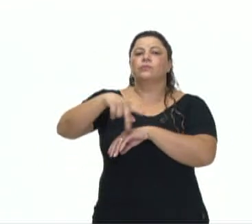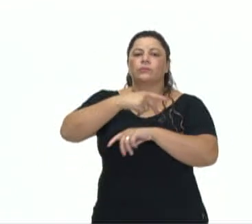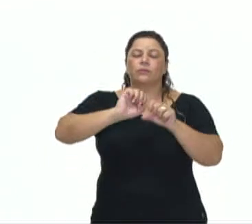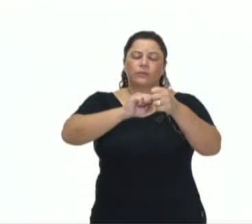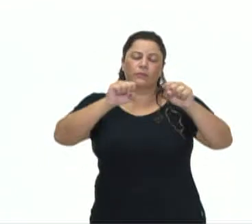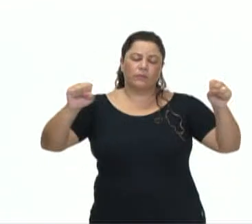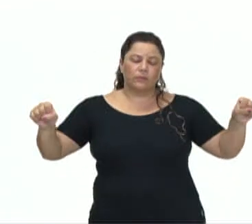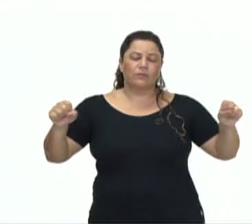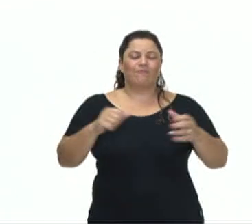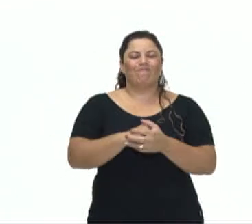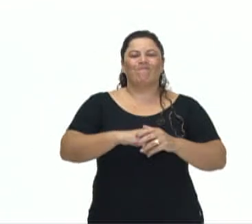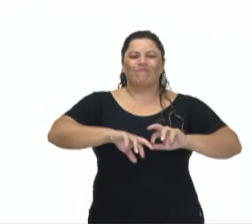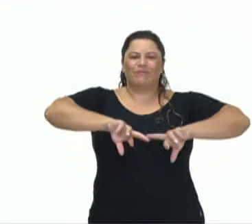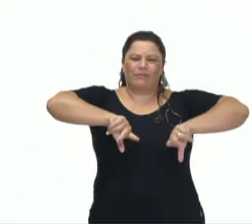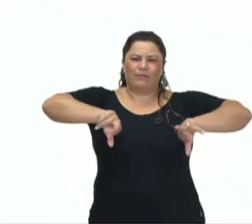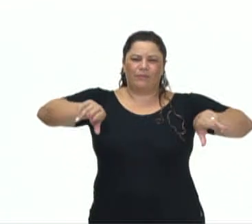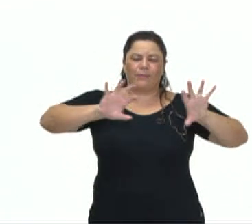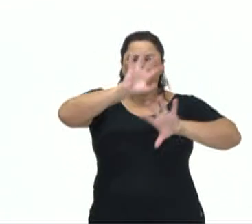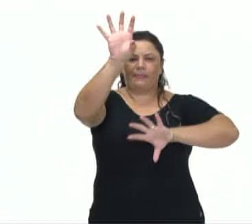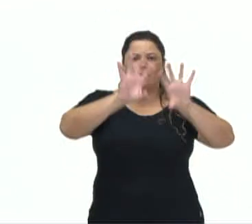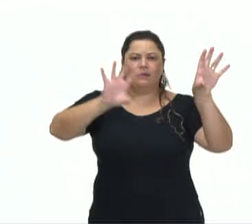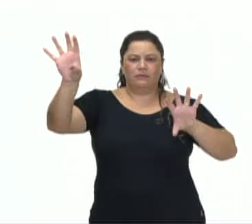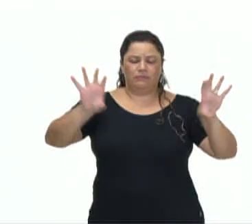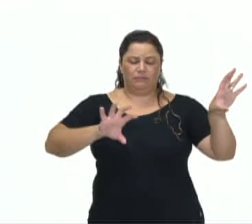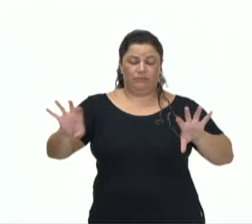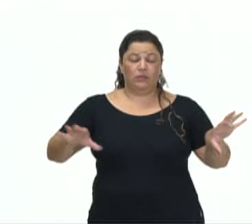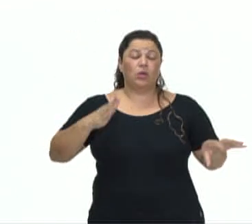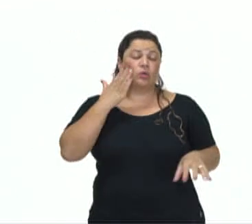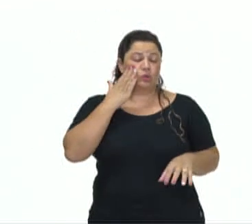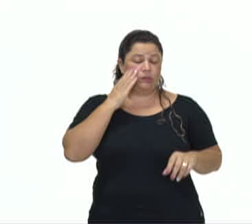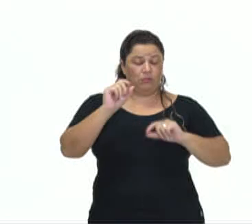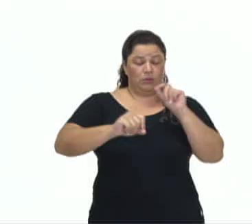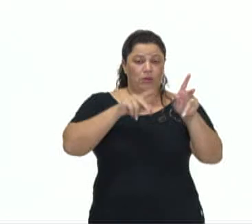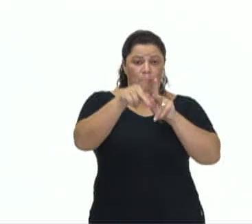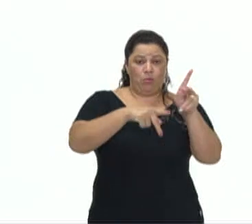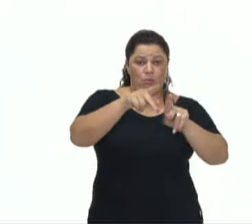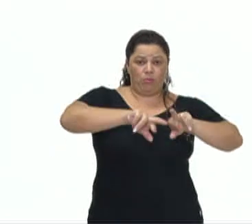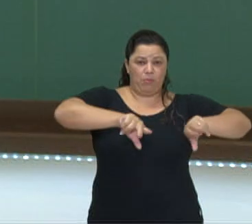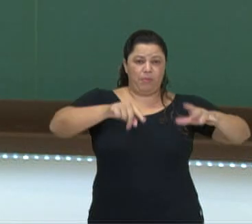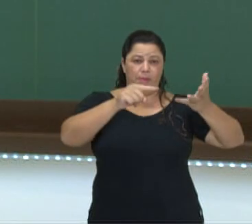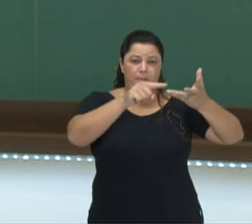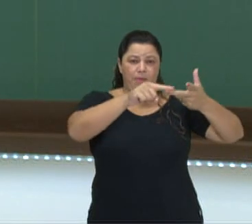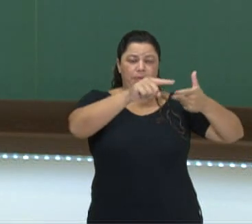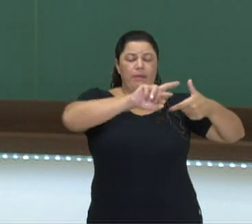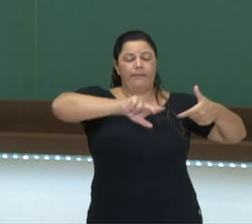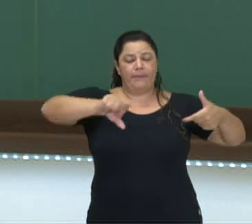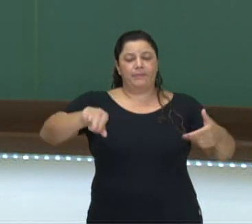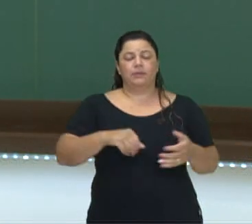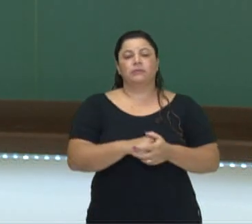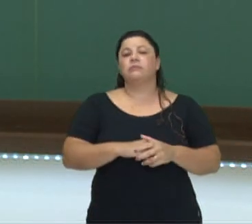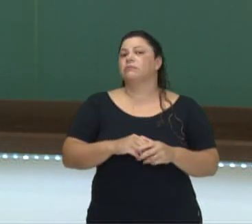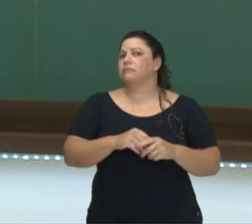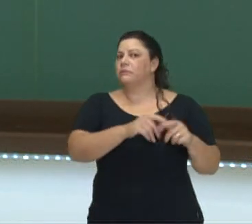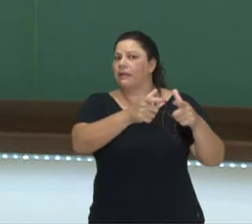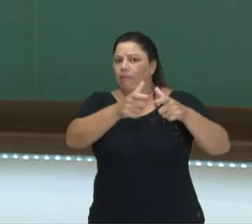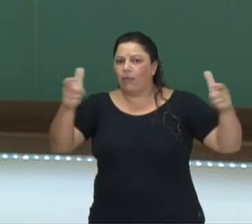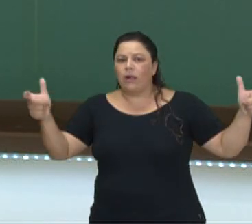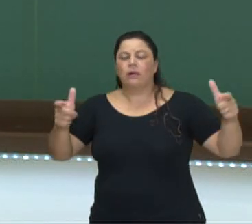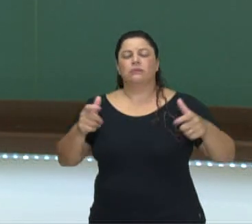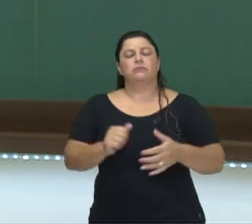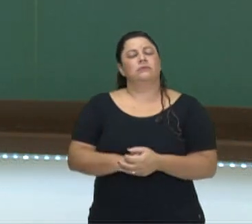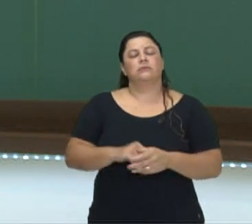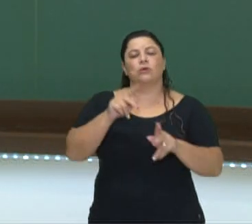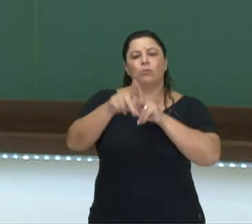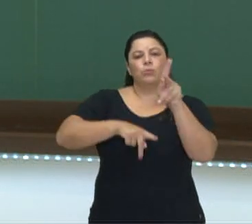grande diversidade étnica. Então, agora nós já sabemos o que é etnia. E sabemos que o Brasil tem uma grande diversidade étnica, né?